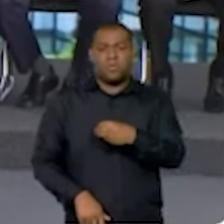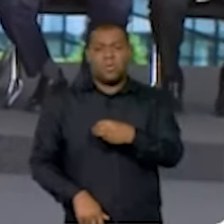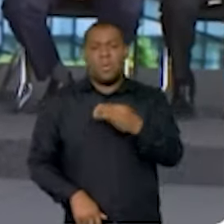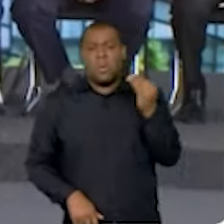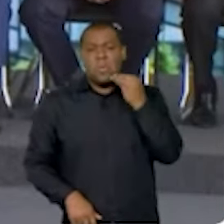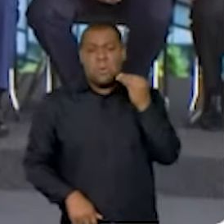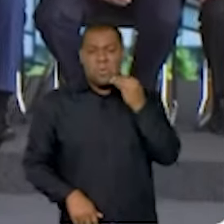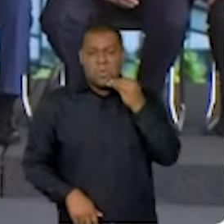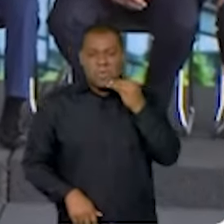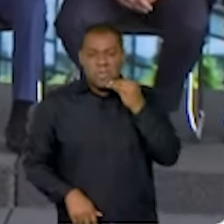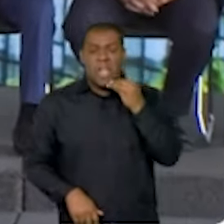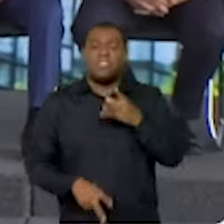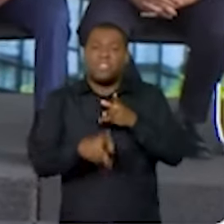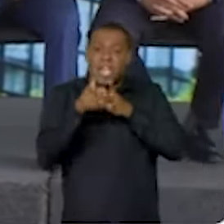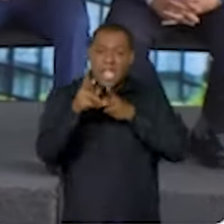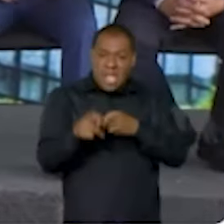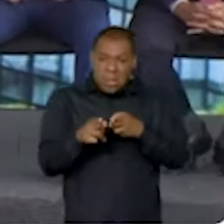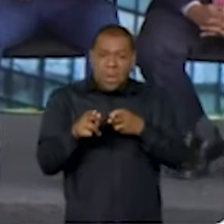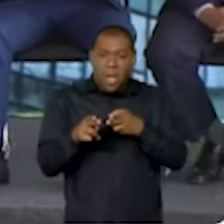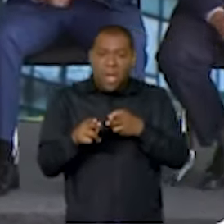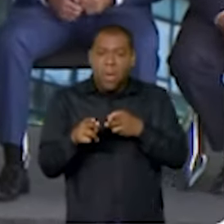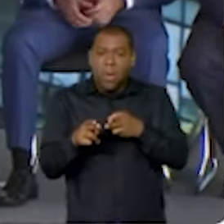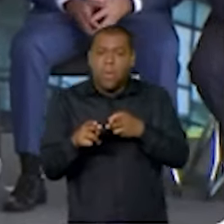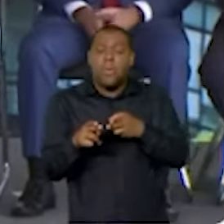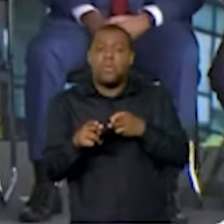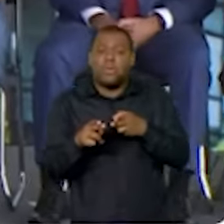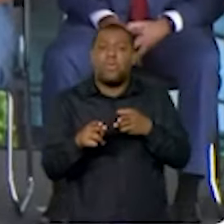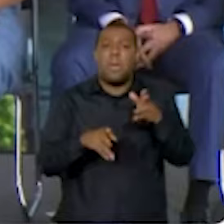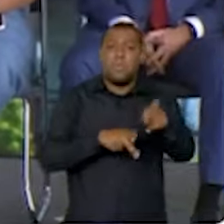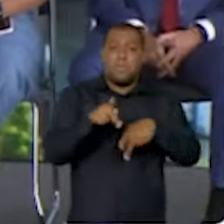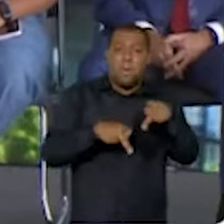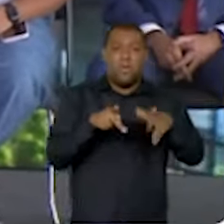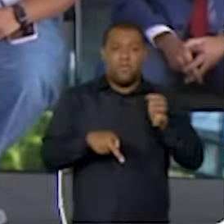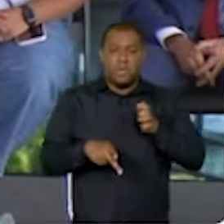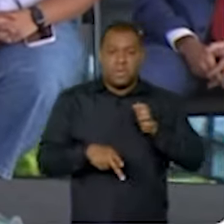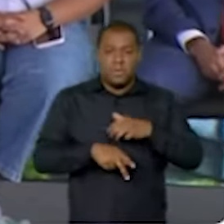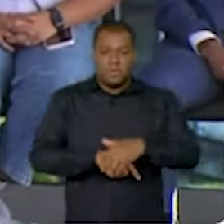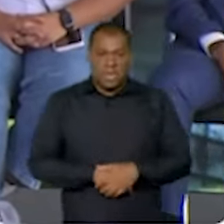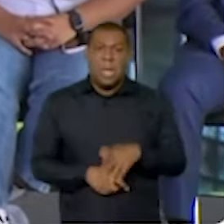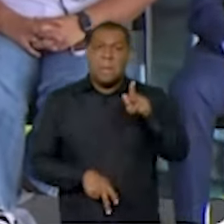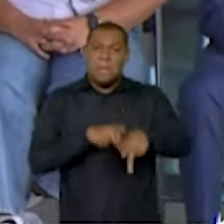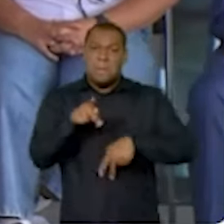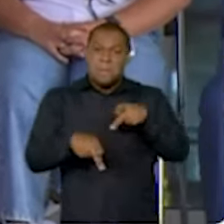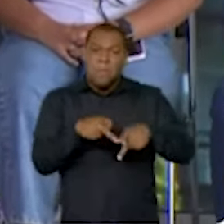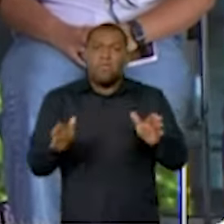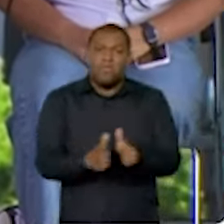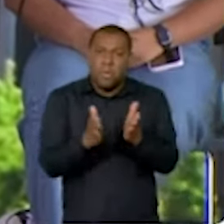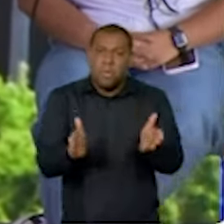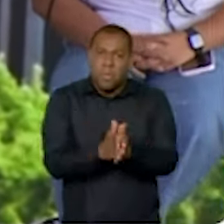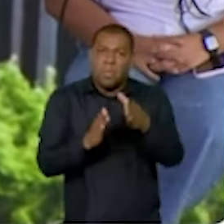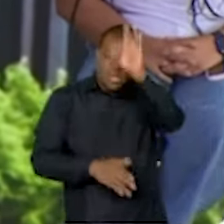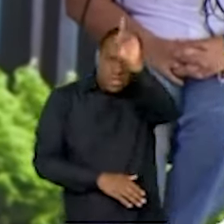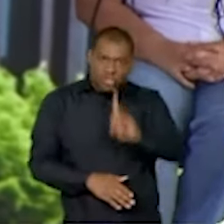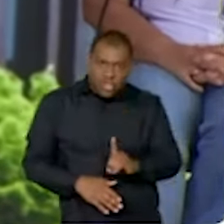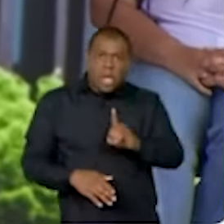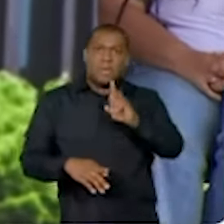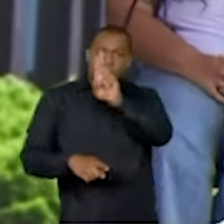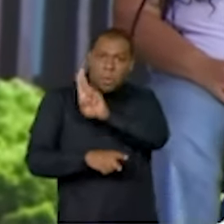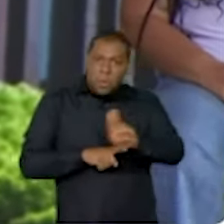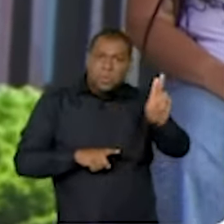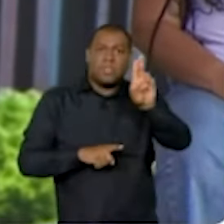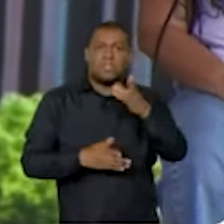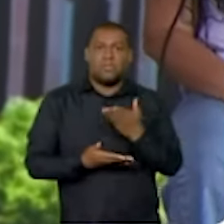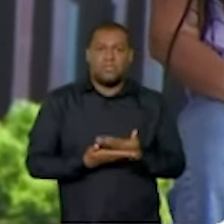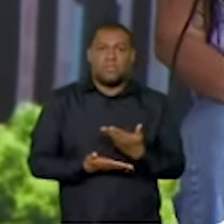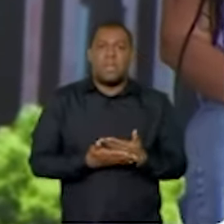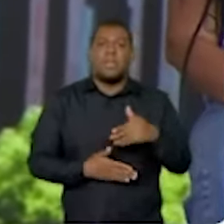elite têm. Eu quero que o filho do pobre tenha o direito de fazer uma universidade. Eu quero que a menina pobre, negra,